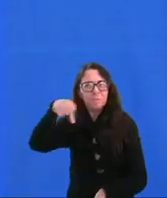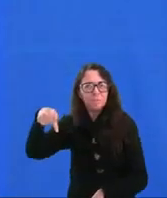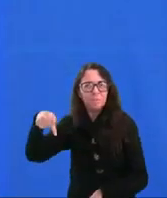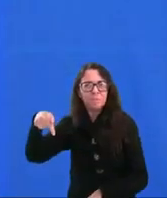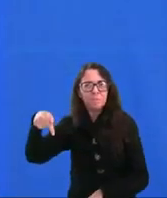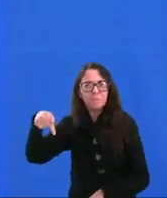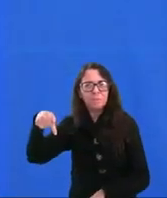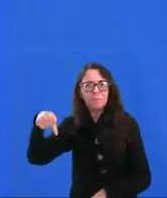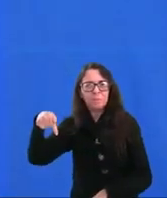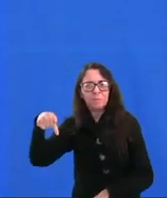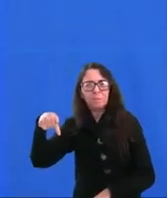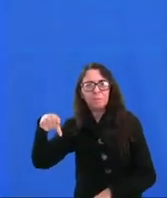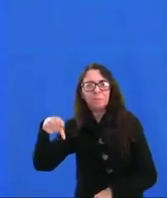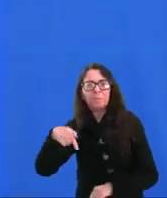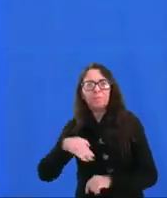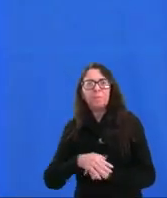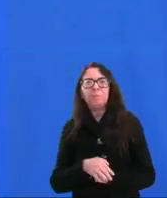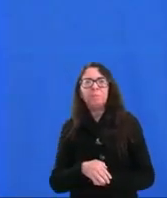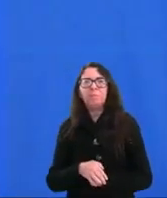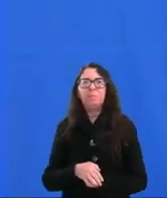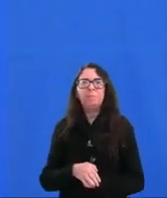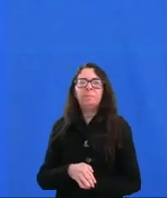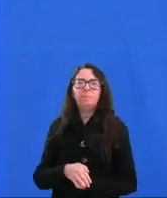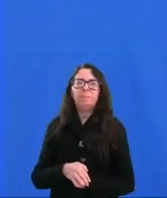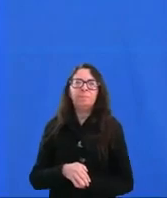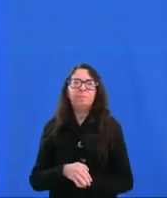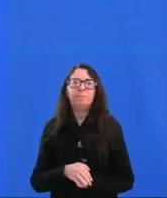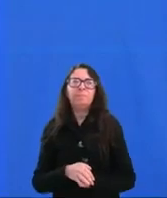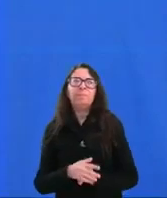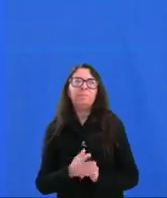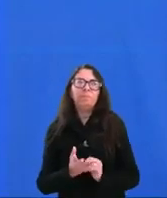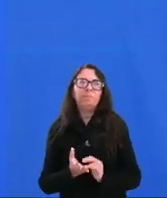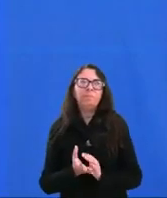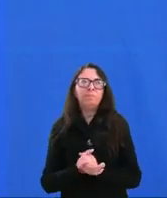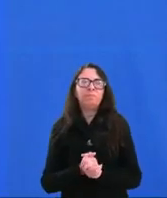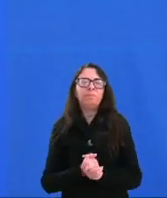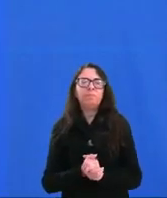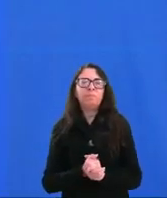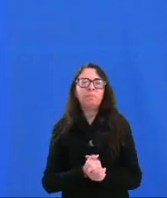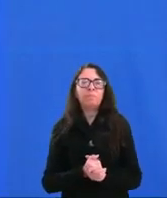agora quando, pastor, né? Podemos anunciar aqui que nós